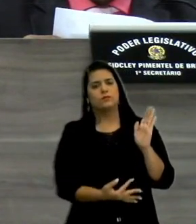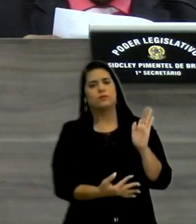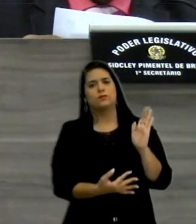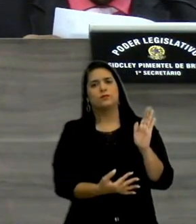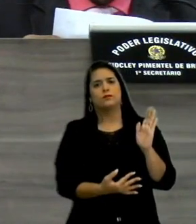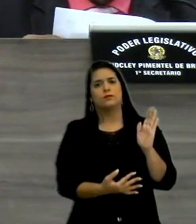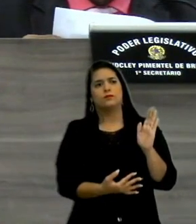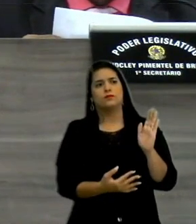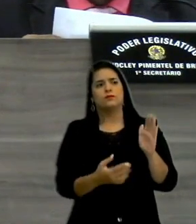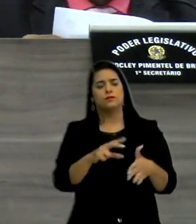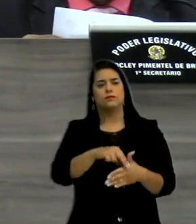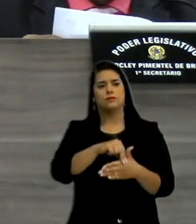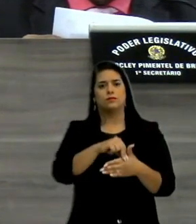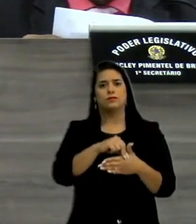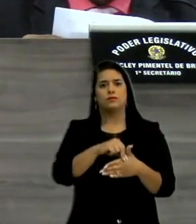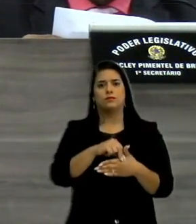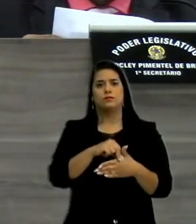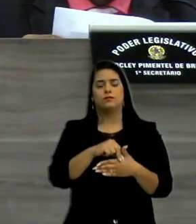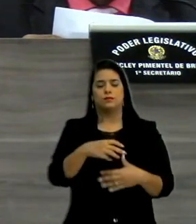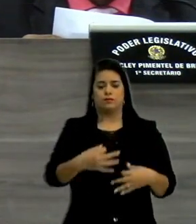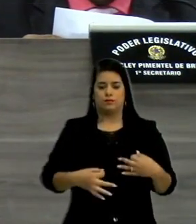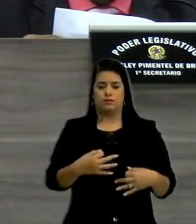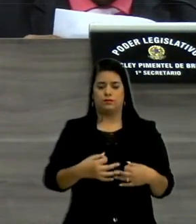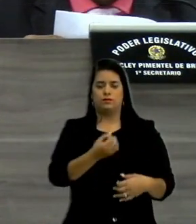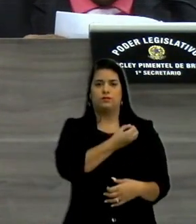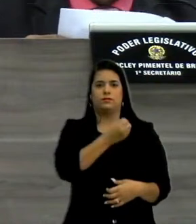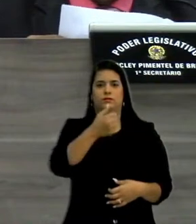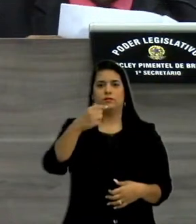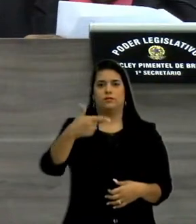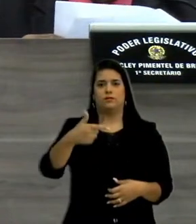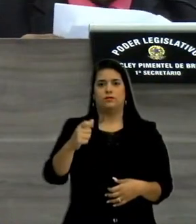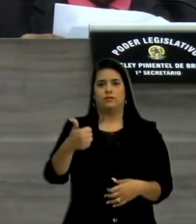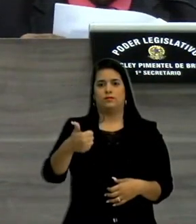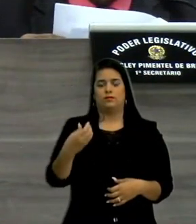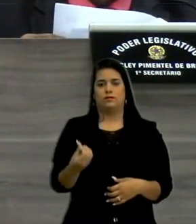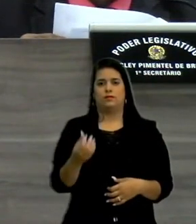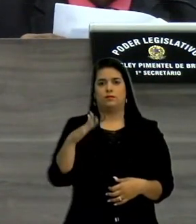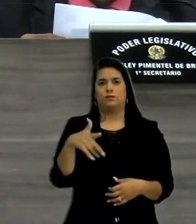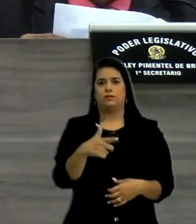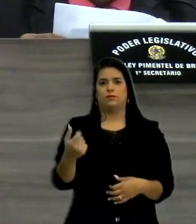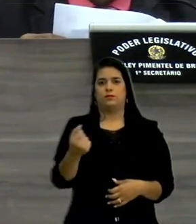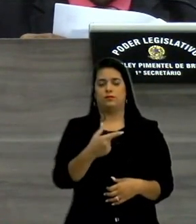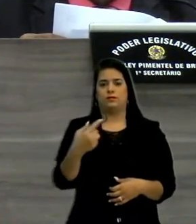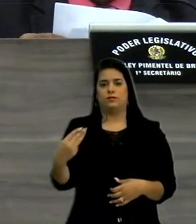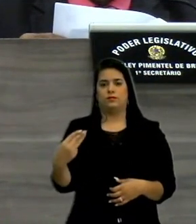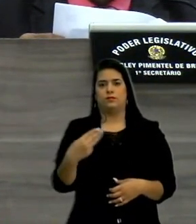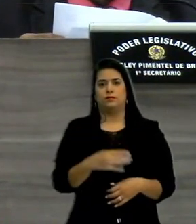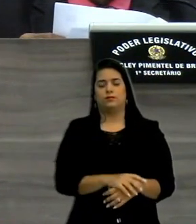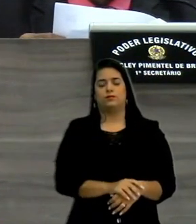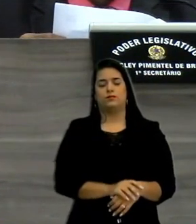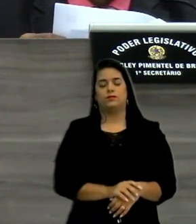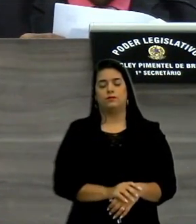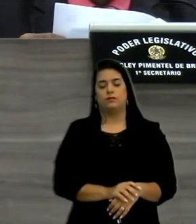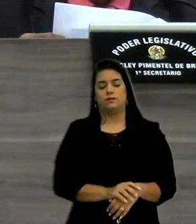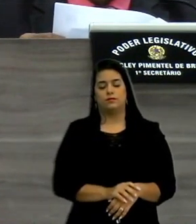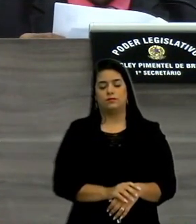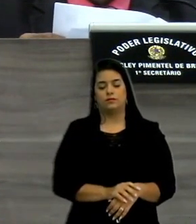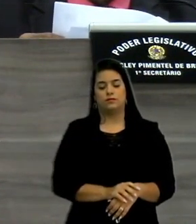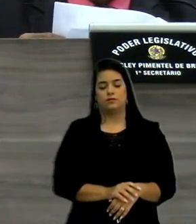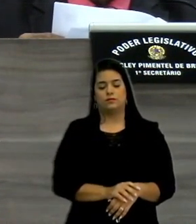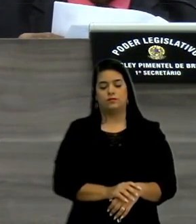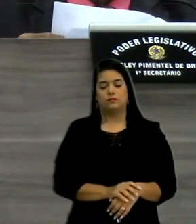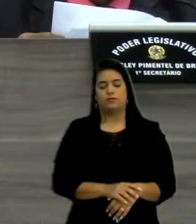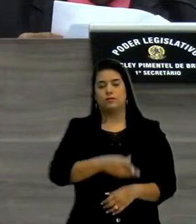da resolução do Tribunal de Contas, número 216/2023. Identificação de